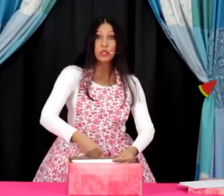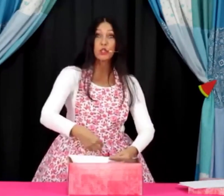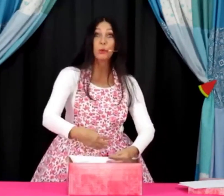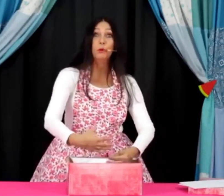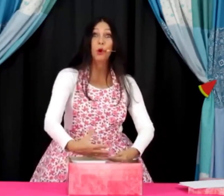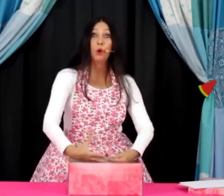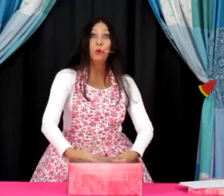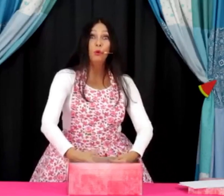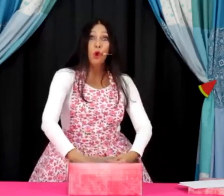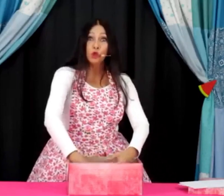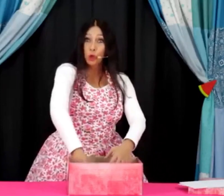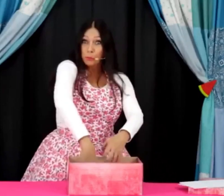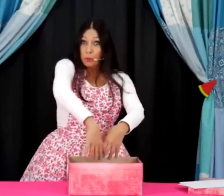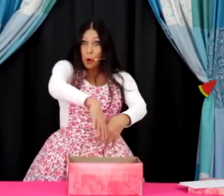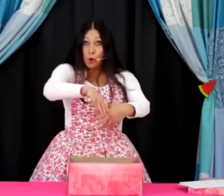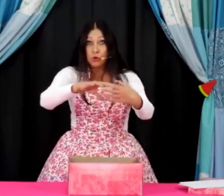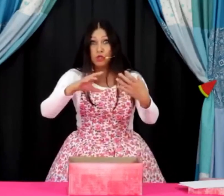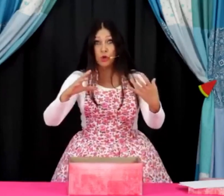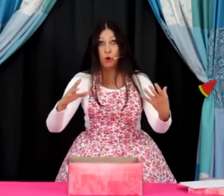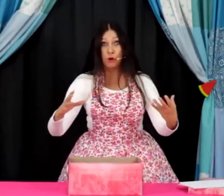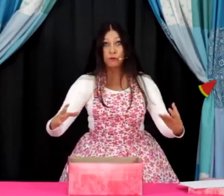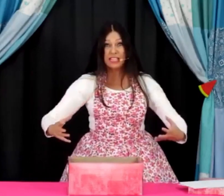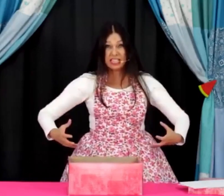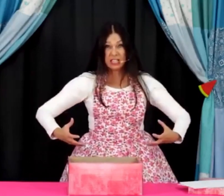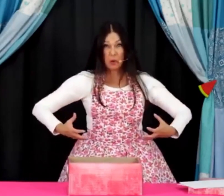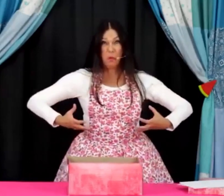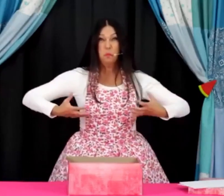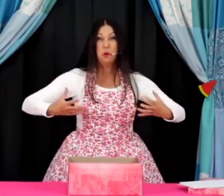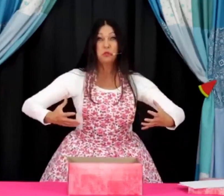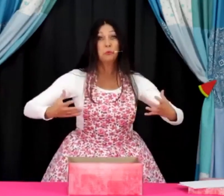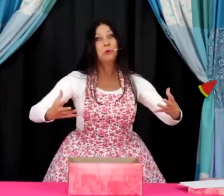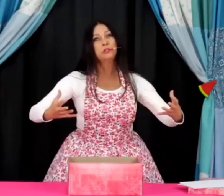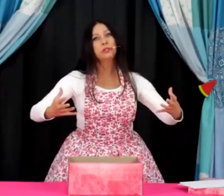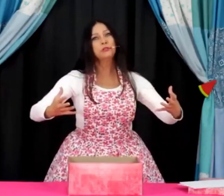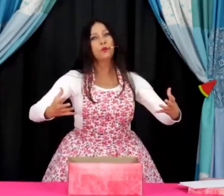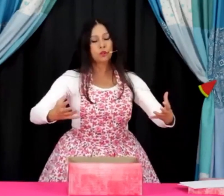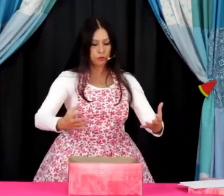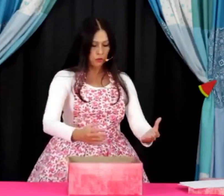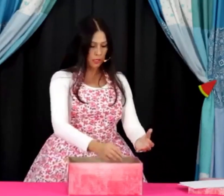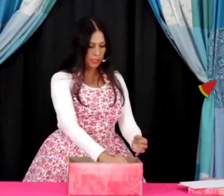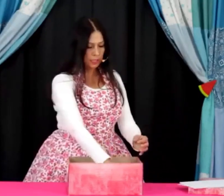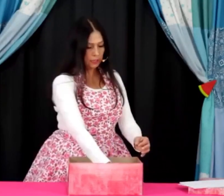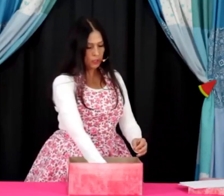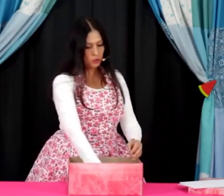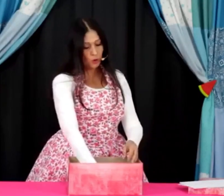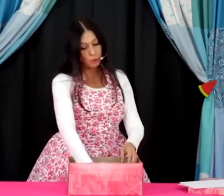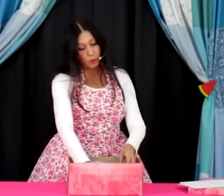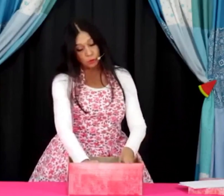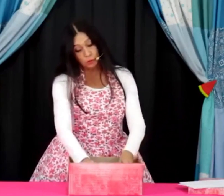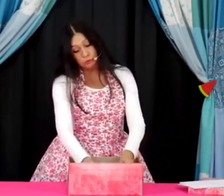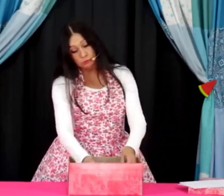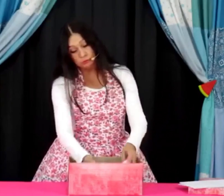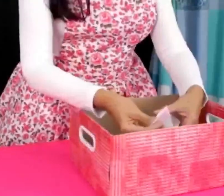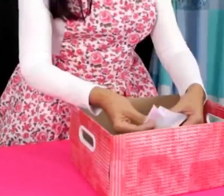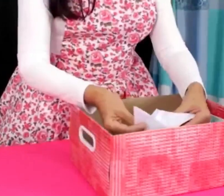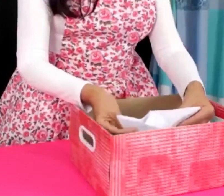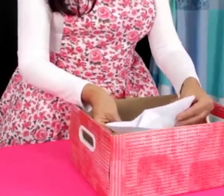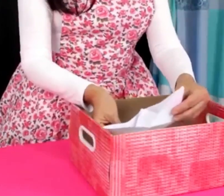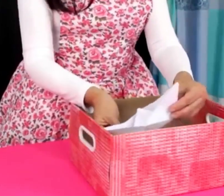se desdobrou, dobrou de novo e, com muito, muito esforço, se transformou